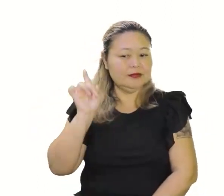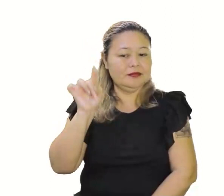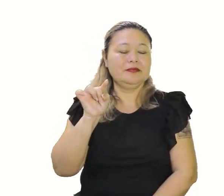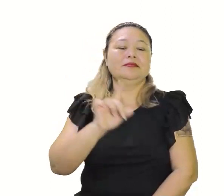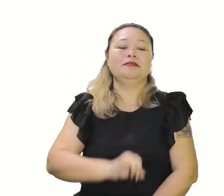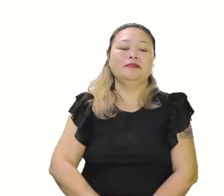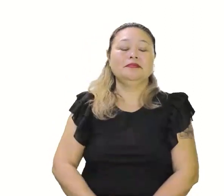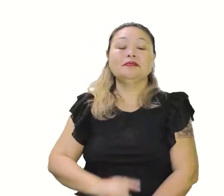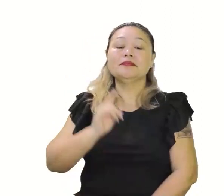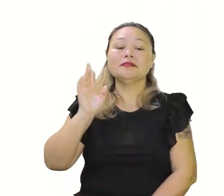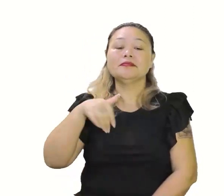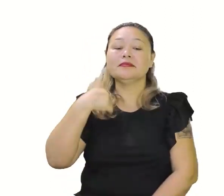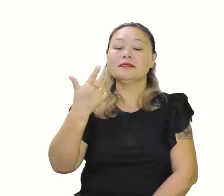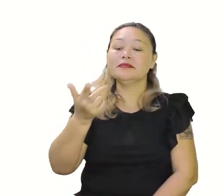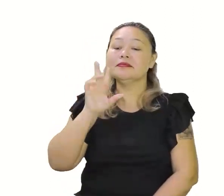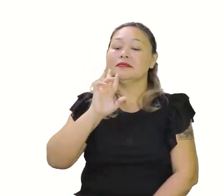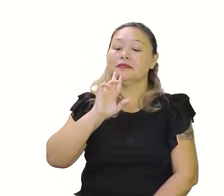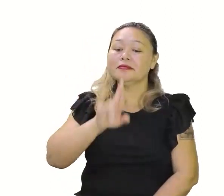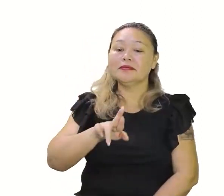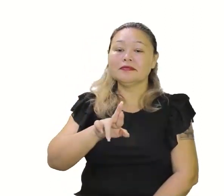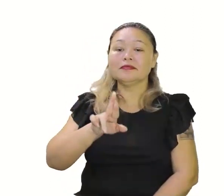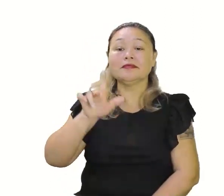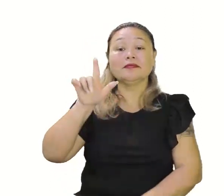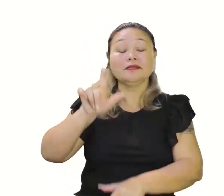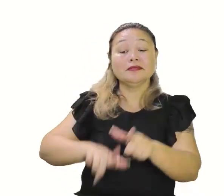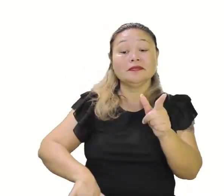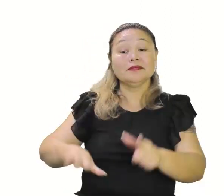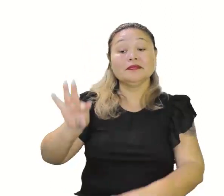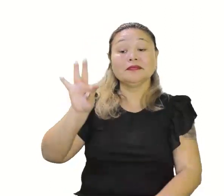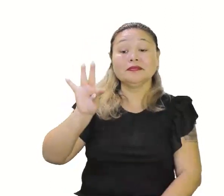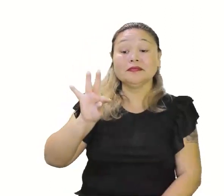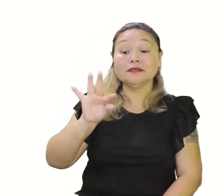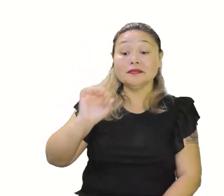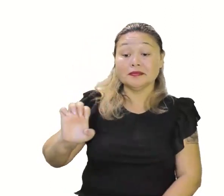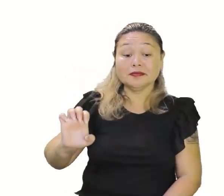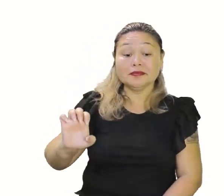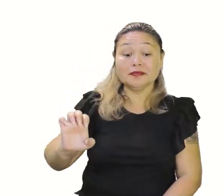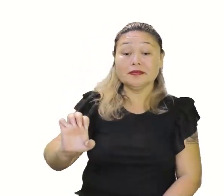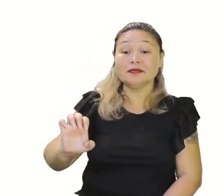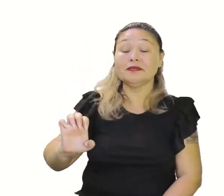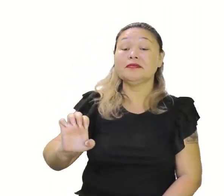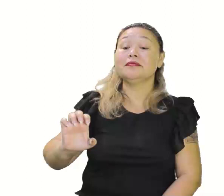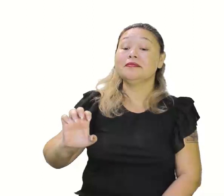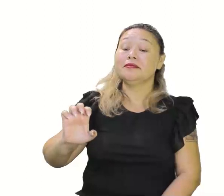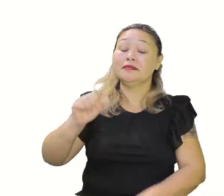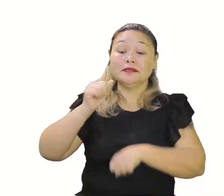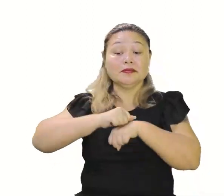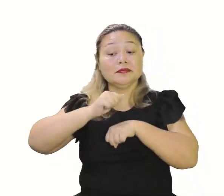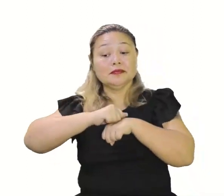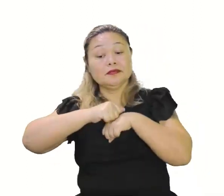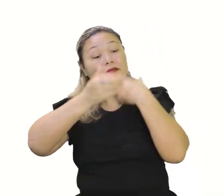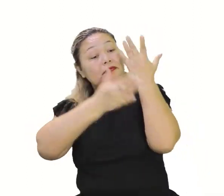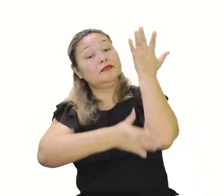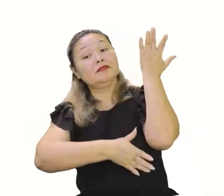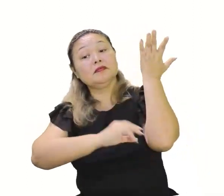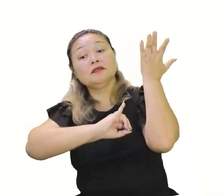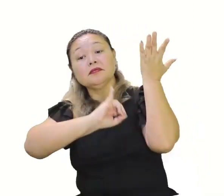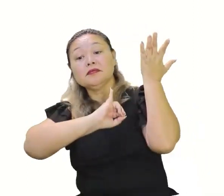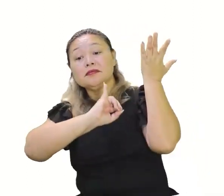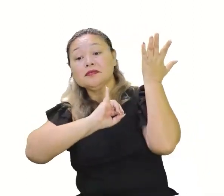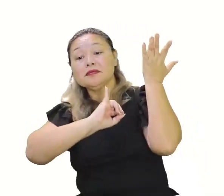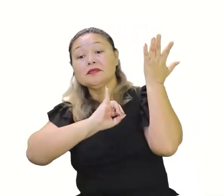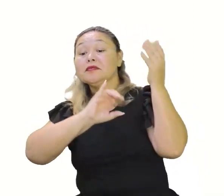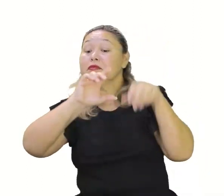Vamos lá, então, a resposta é a letra... E, por quê? Porque a pedra chegou para a tora e falou 8